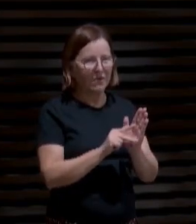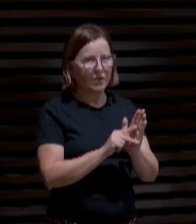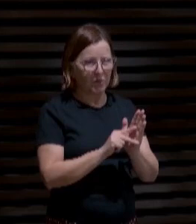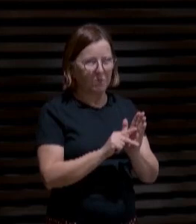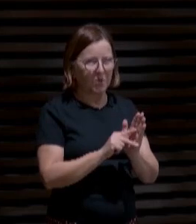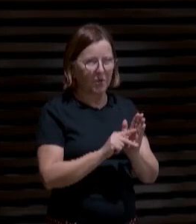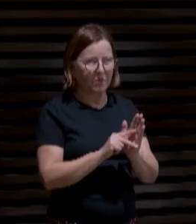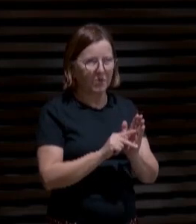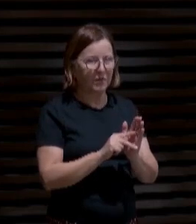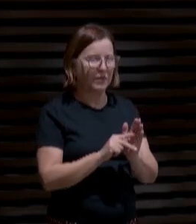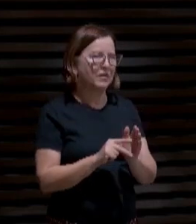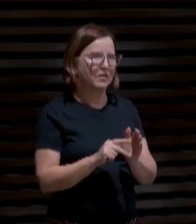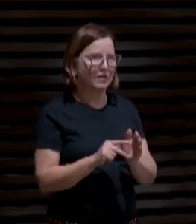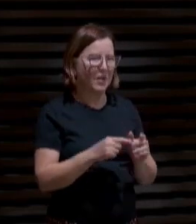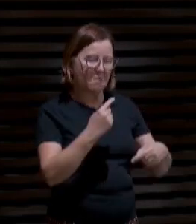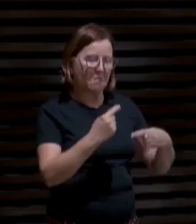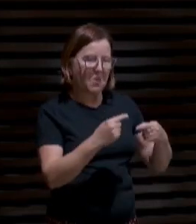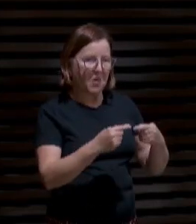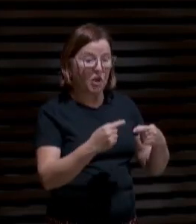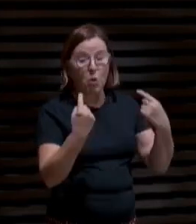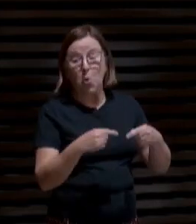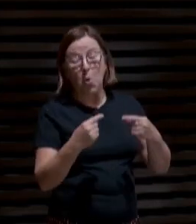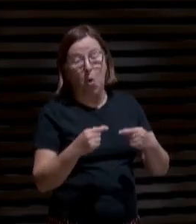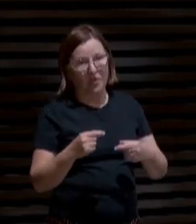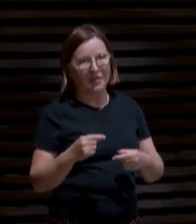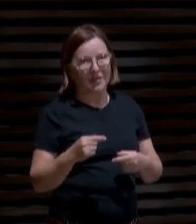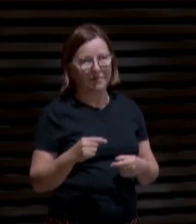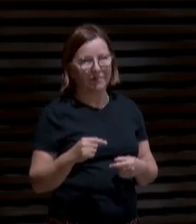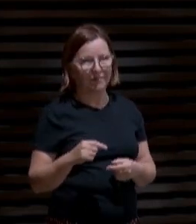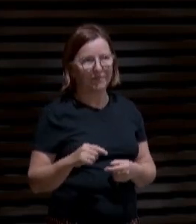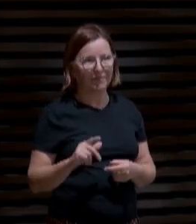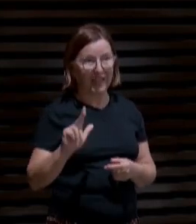fala a favor de um crime